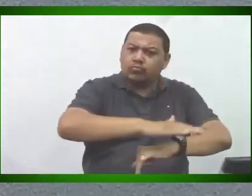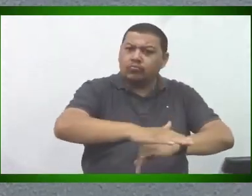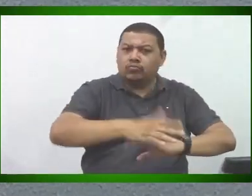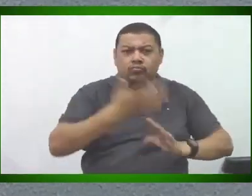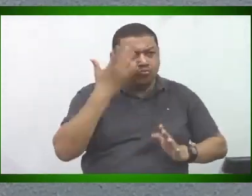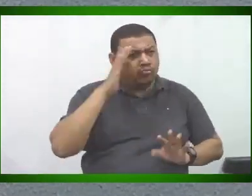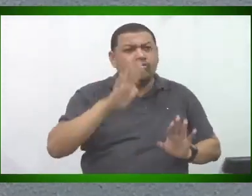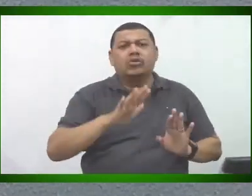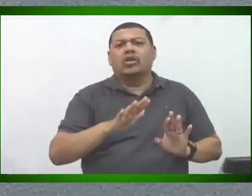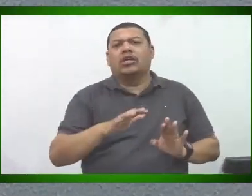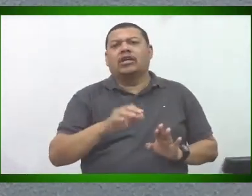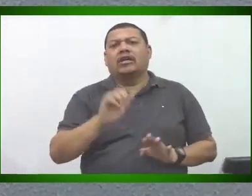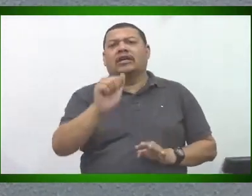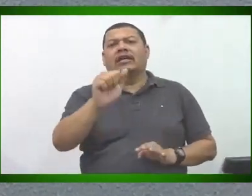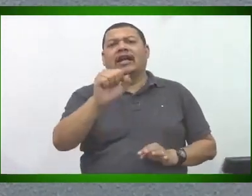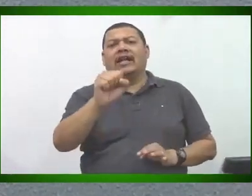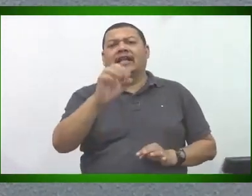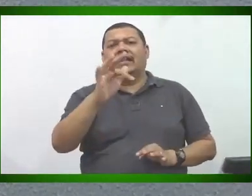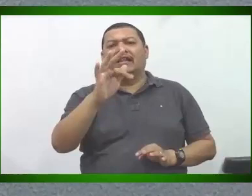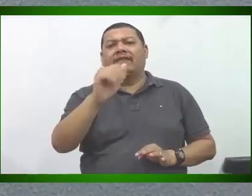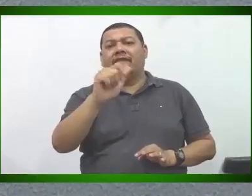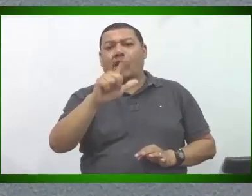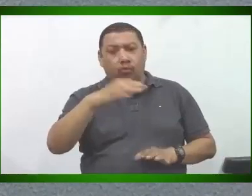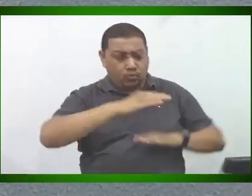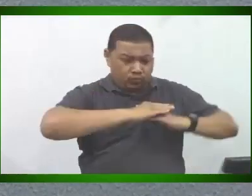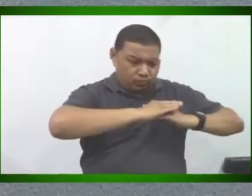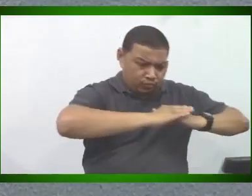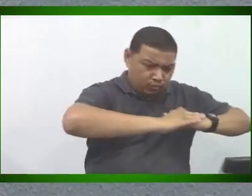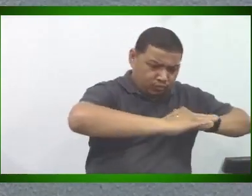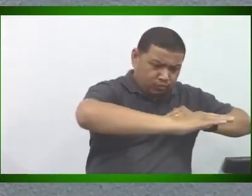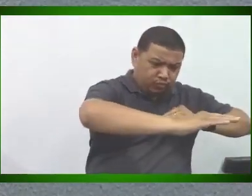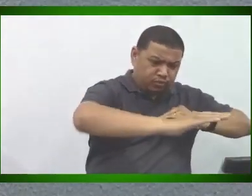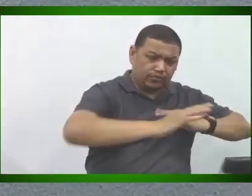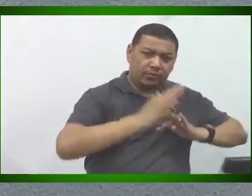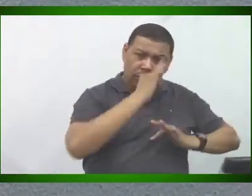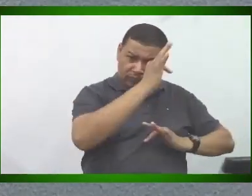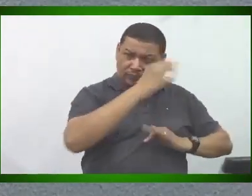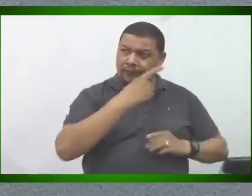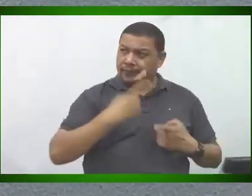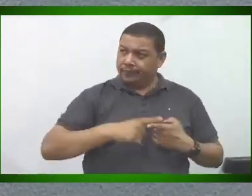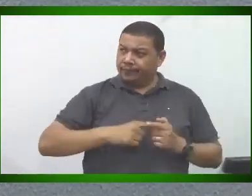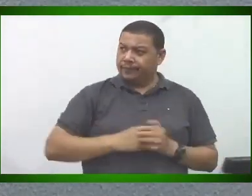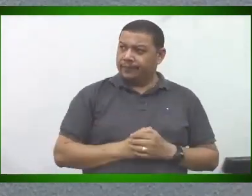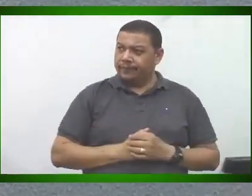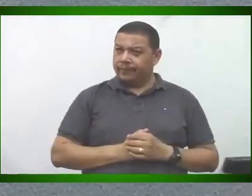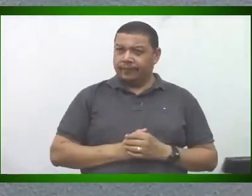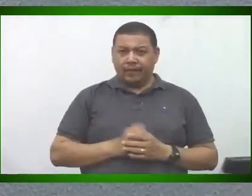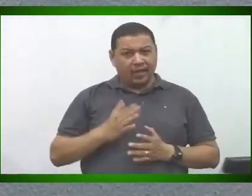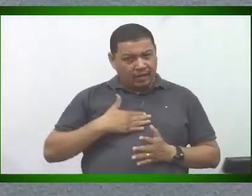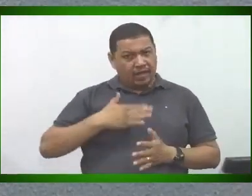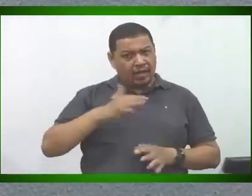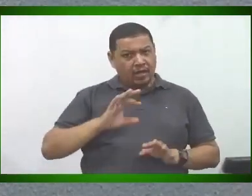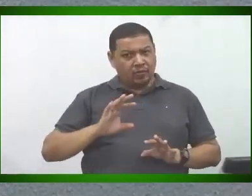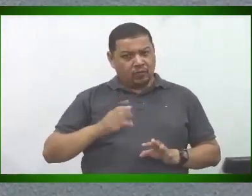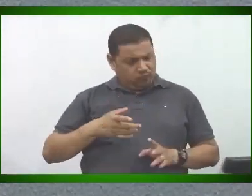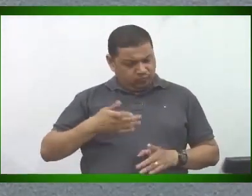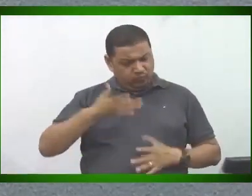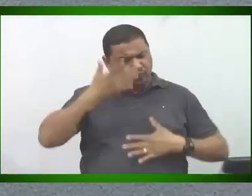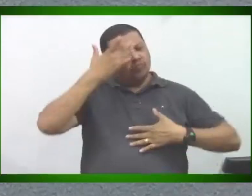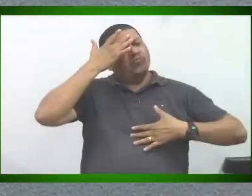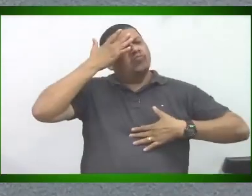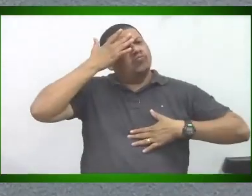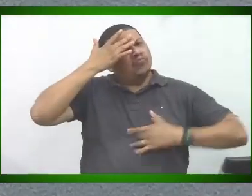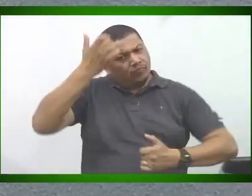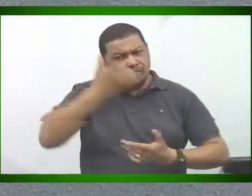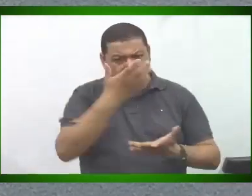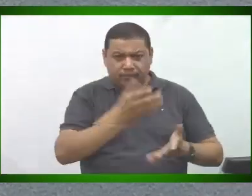rejeito de massa, para que possa ser colocado ali as arquibancadas futuras, porque eu acredito no nosso União Cacoalense, e eu sei